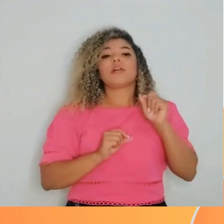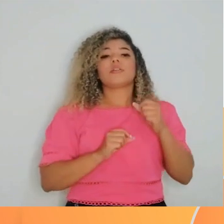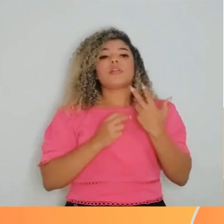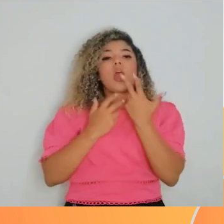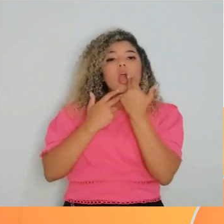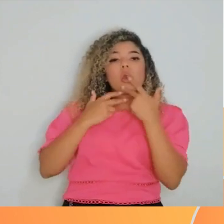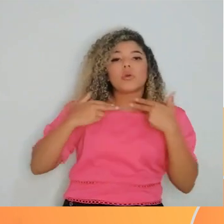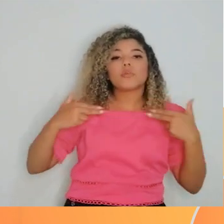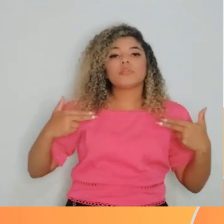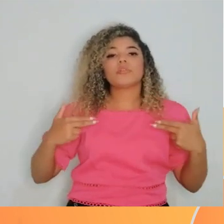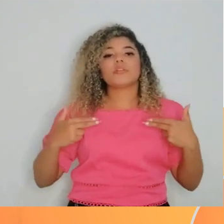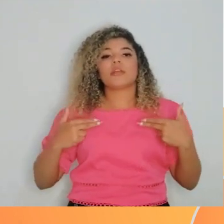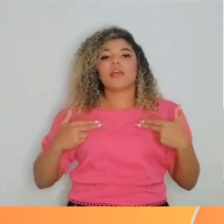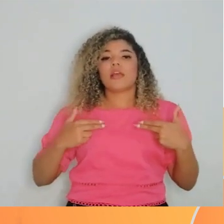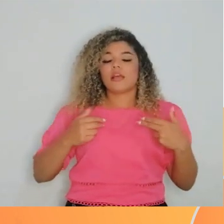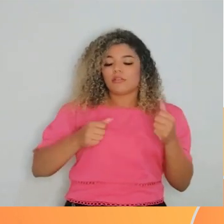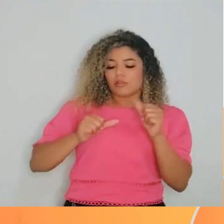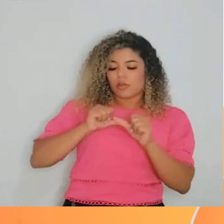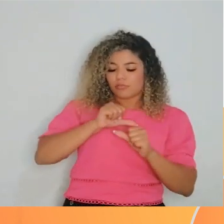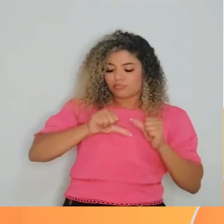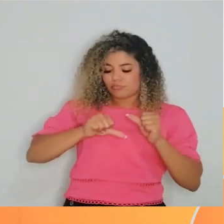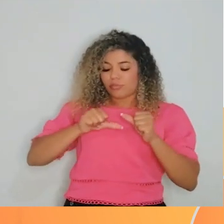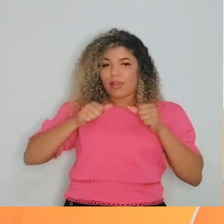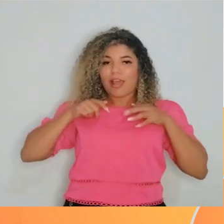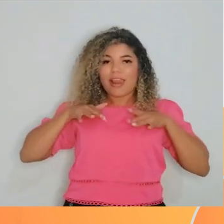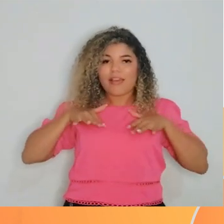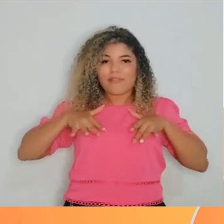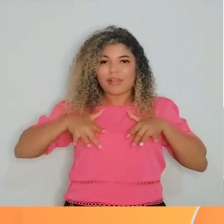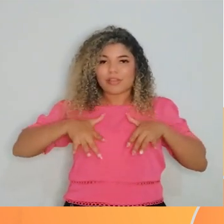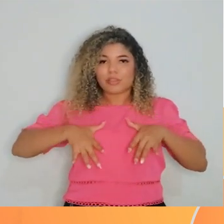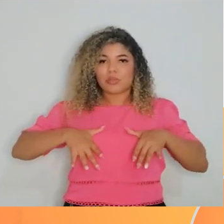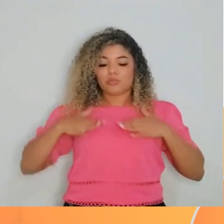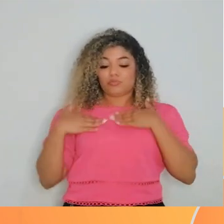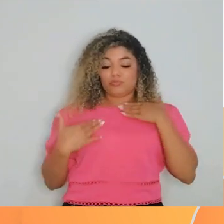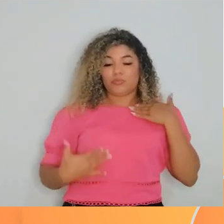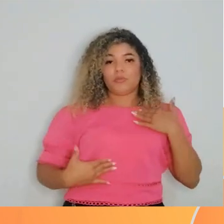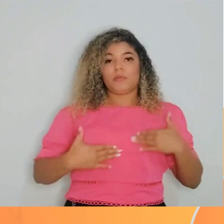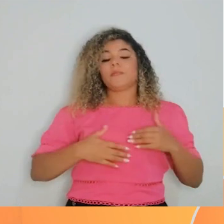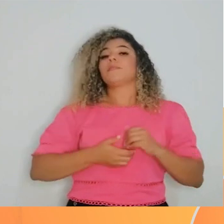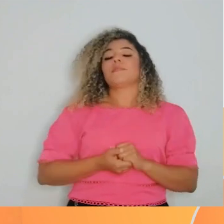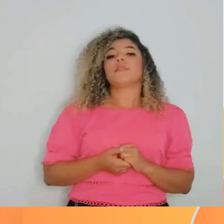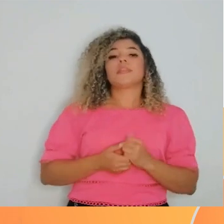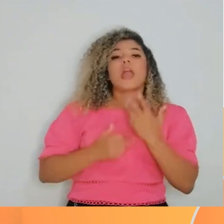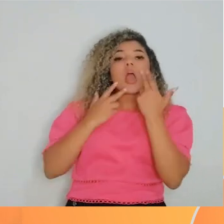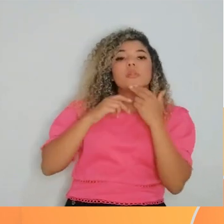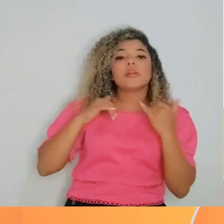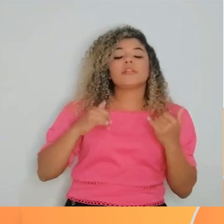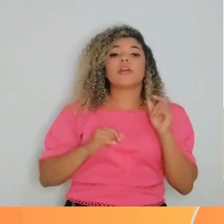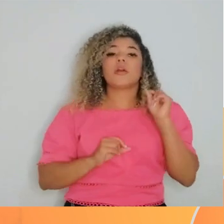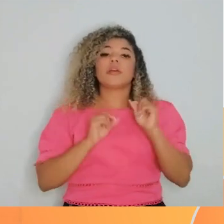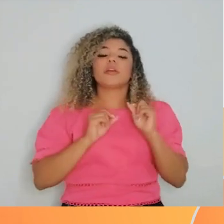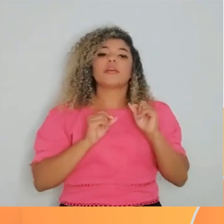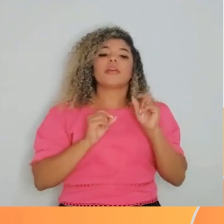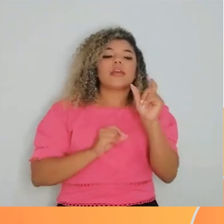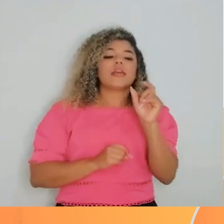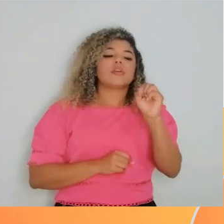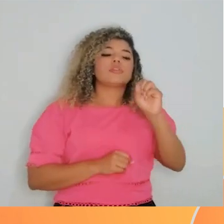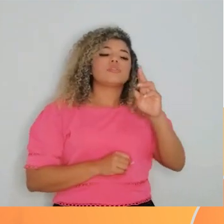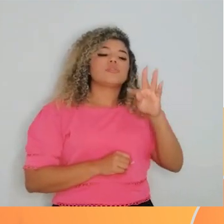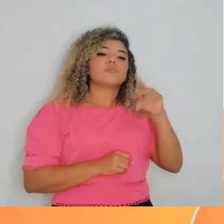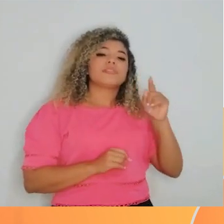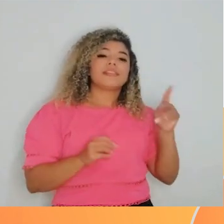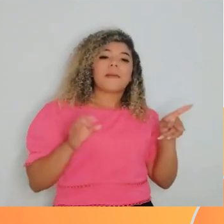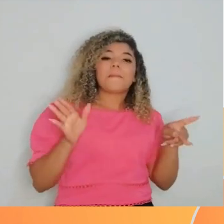os nutrientes sendo levados a todas as regiões do corpo. Os nutrientes são substâncias presentes